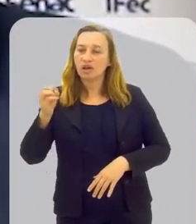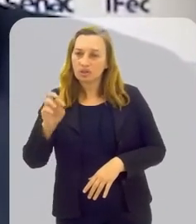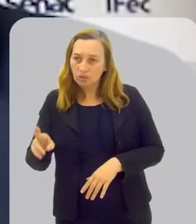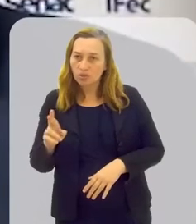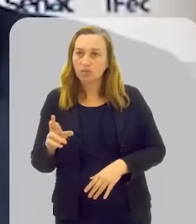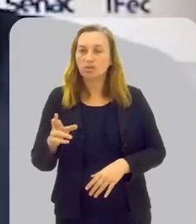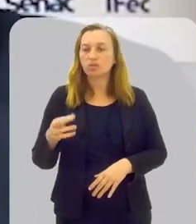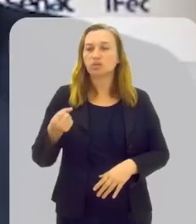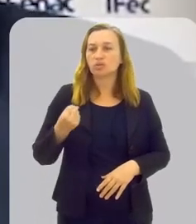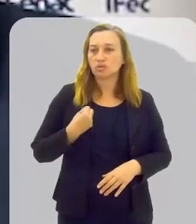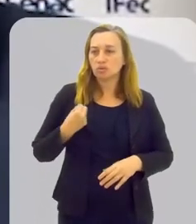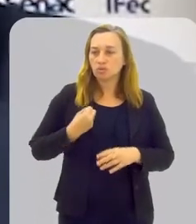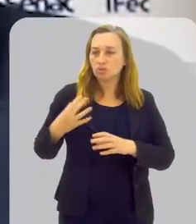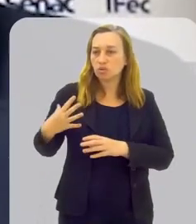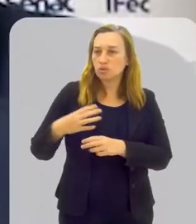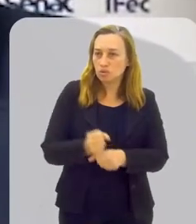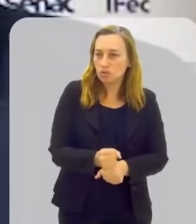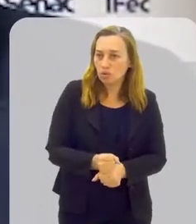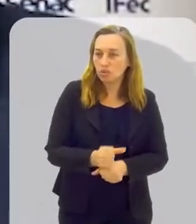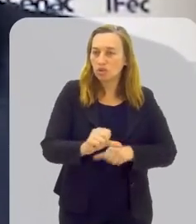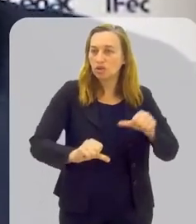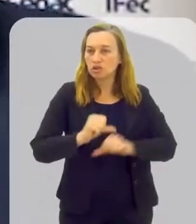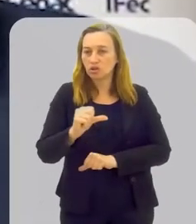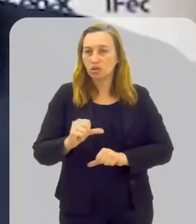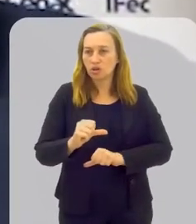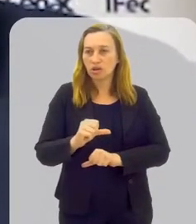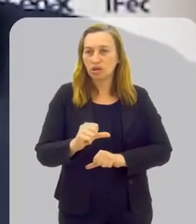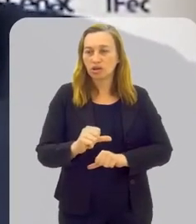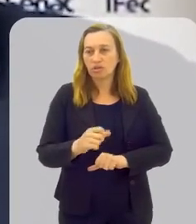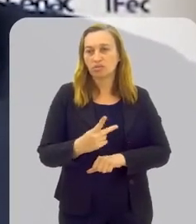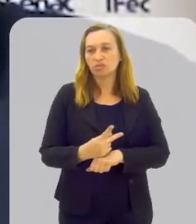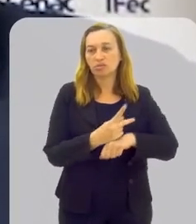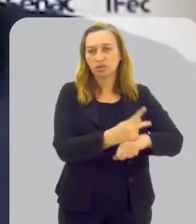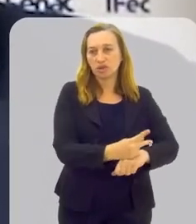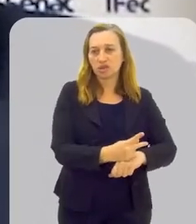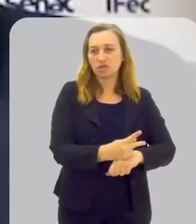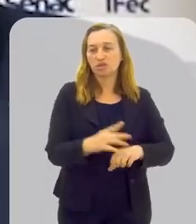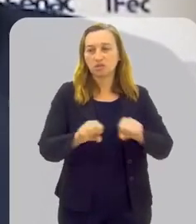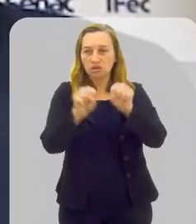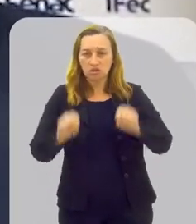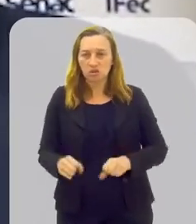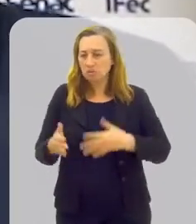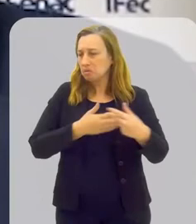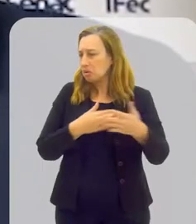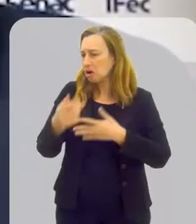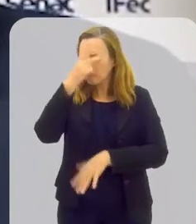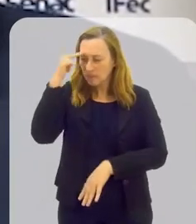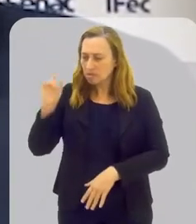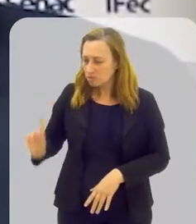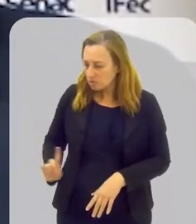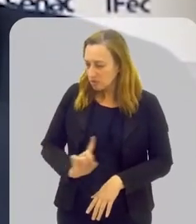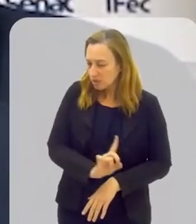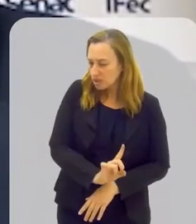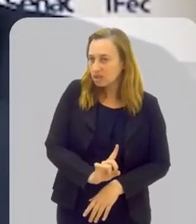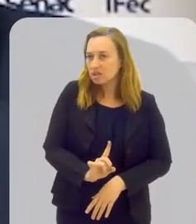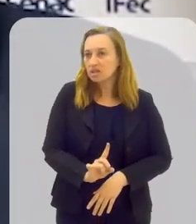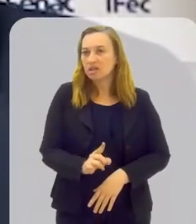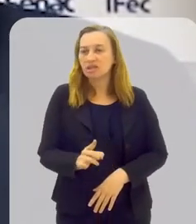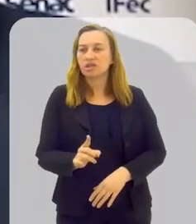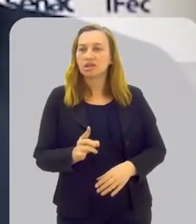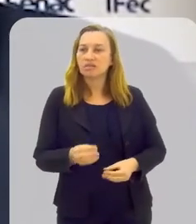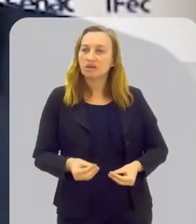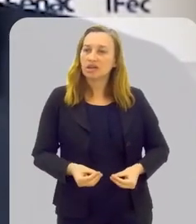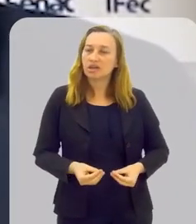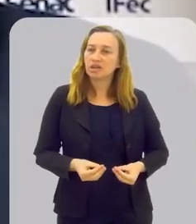colaborador do sistema ganha pontos e no acúmulo de pontos troca por brindes do sistema Mas você qualquer pessoa pode ver aqui